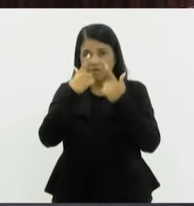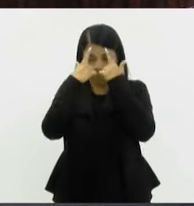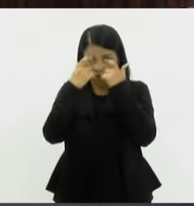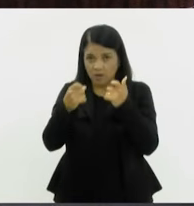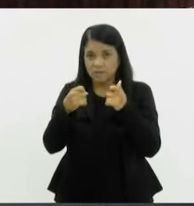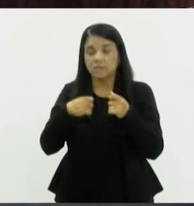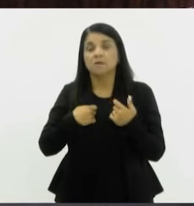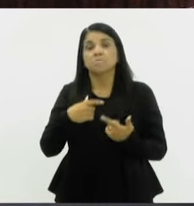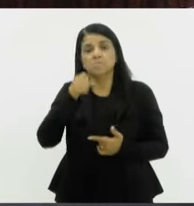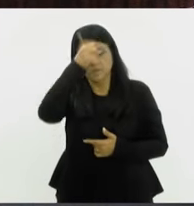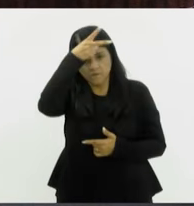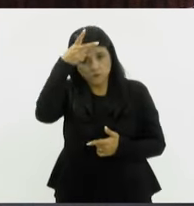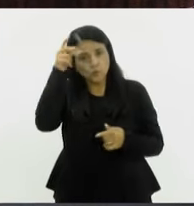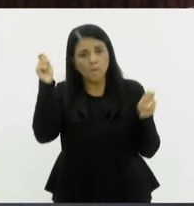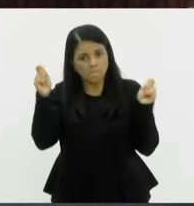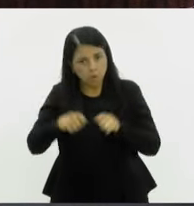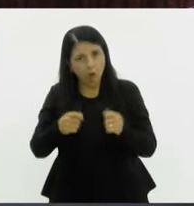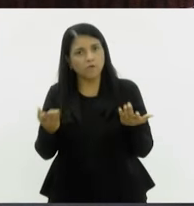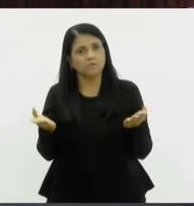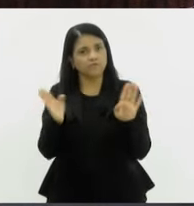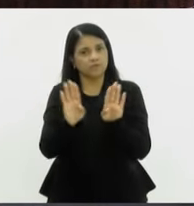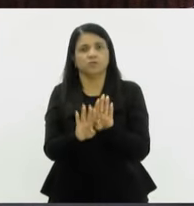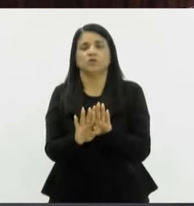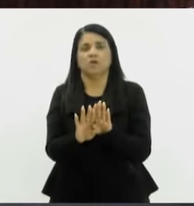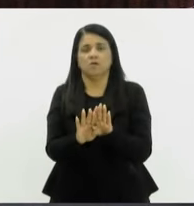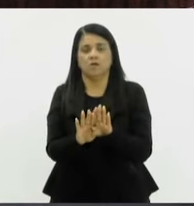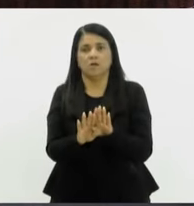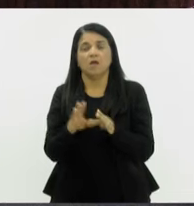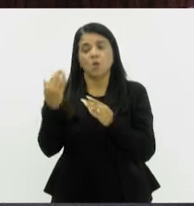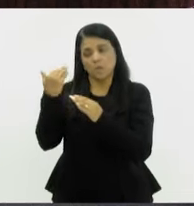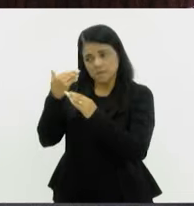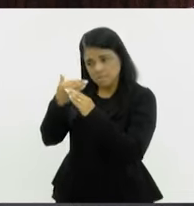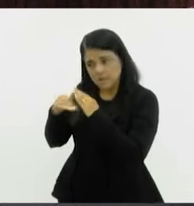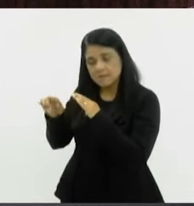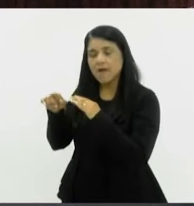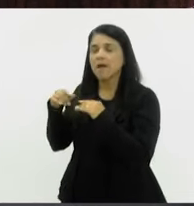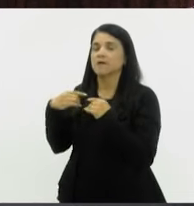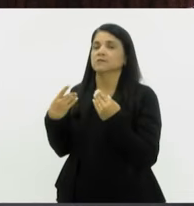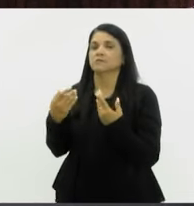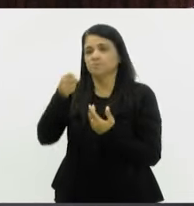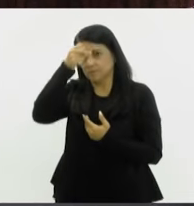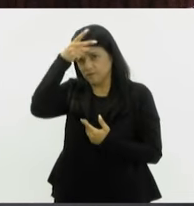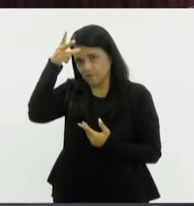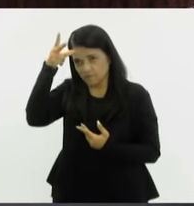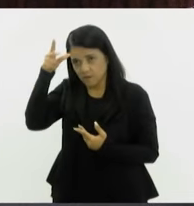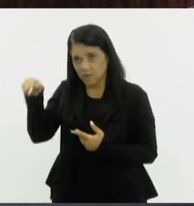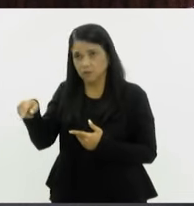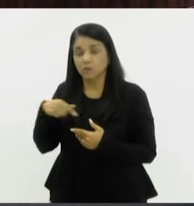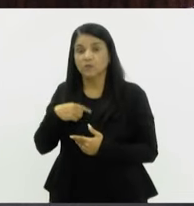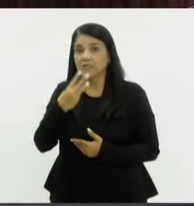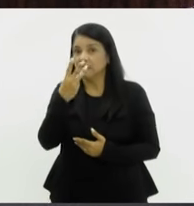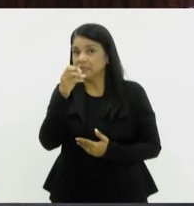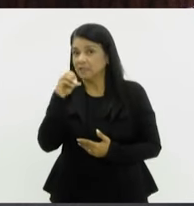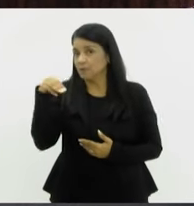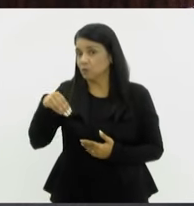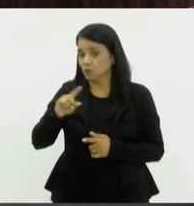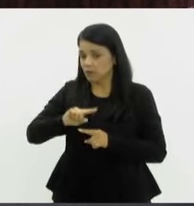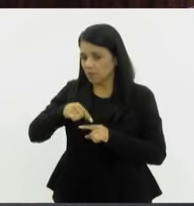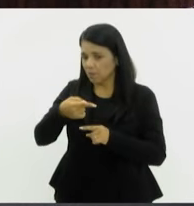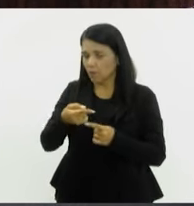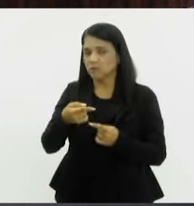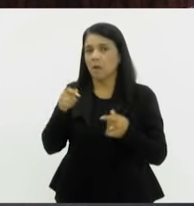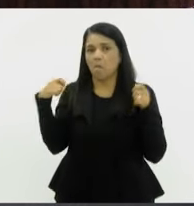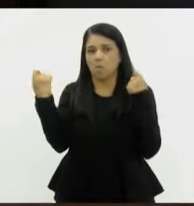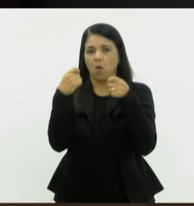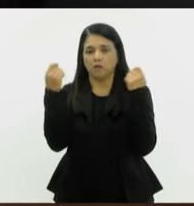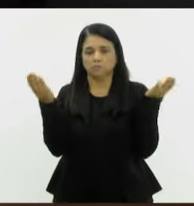prefeitura fechar o estabelecimento exatamente eu mandei mensagem pro prefeito no mesmo momento 30 minutos depois a boate já estava lacrada então